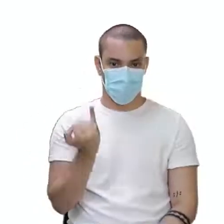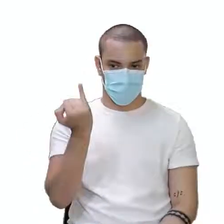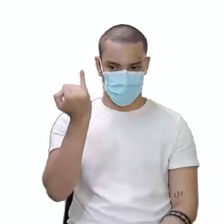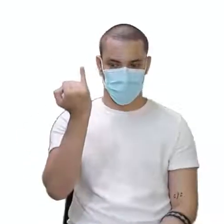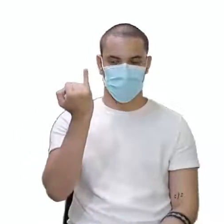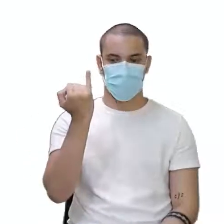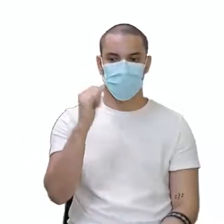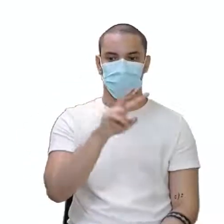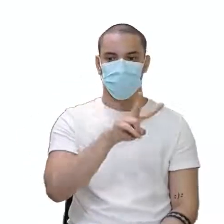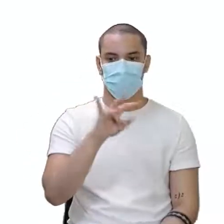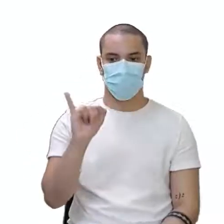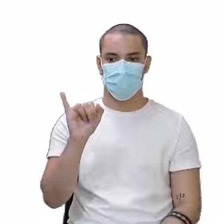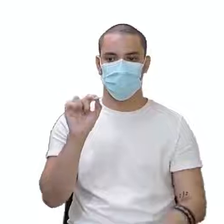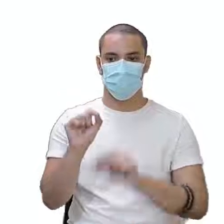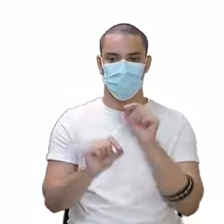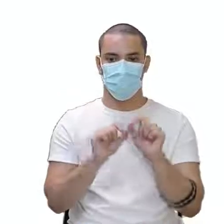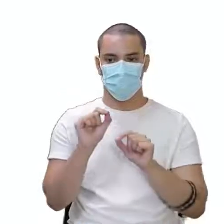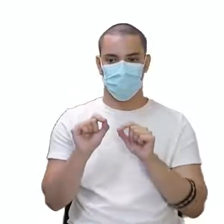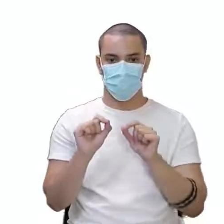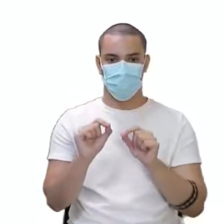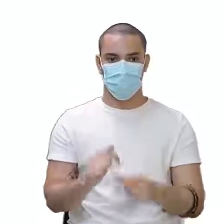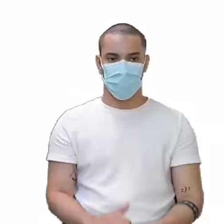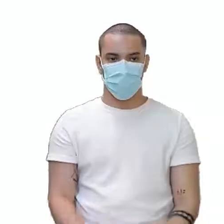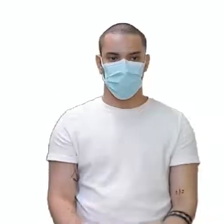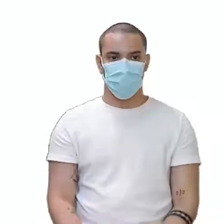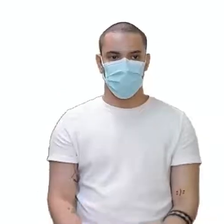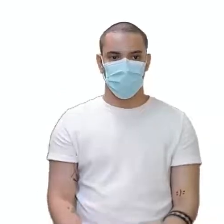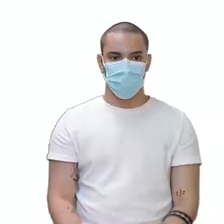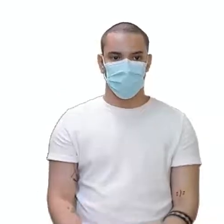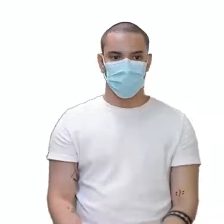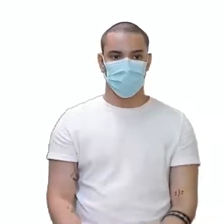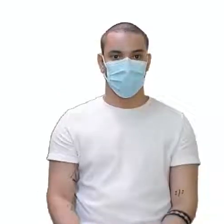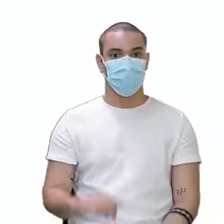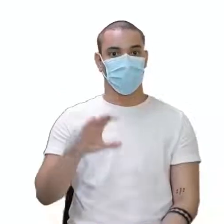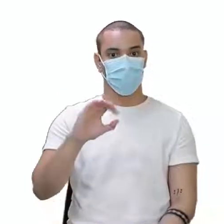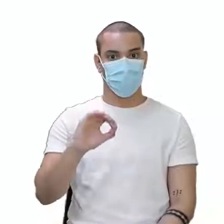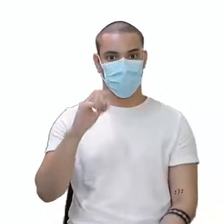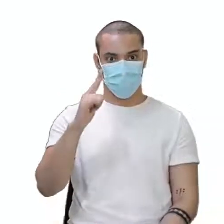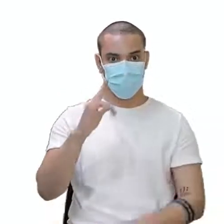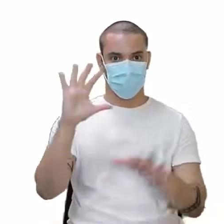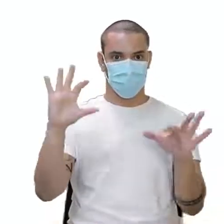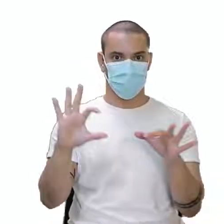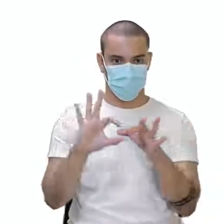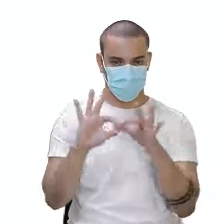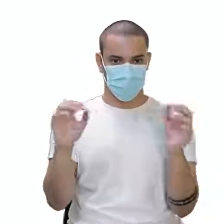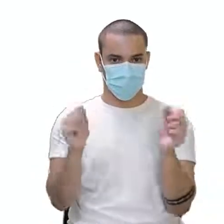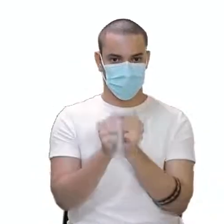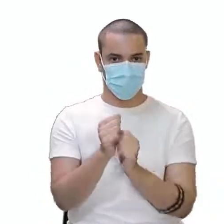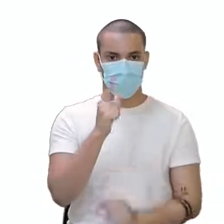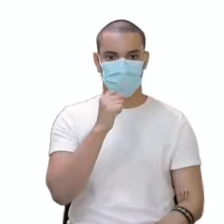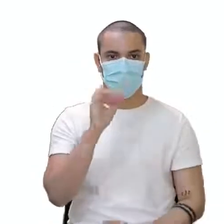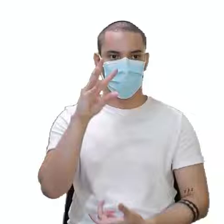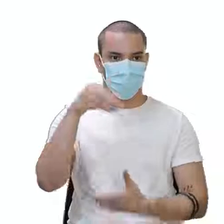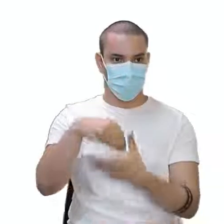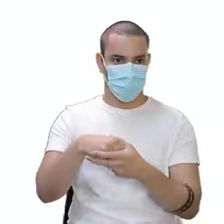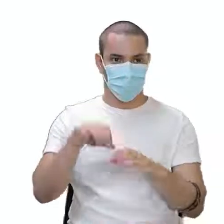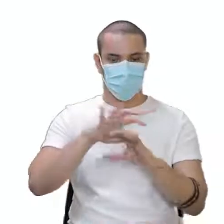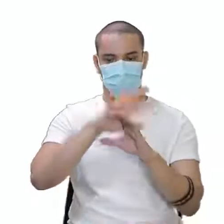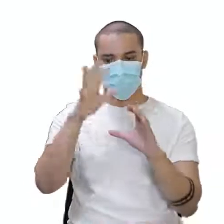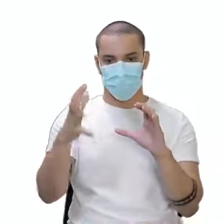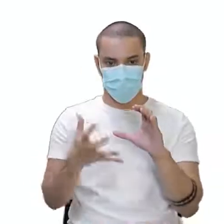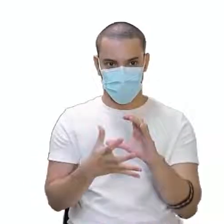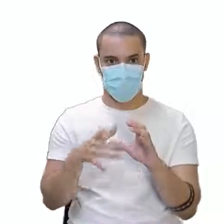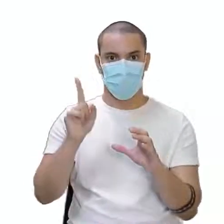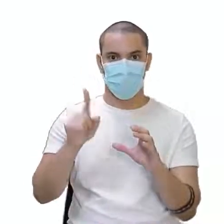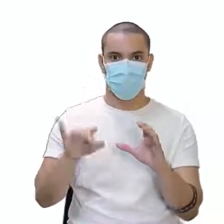oxigênio, vai ser que quando o oxigênio que estava lá conectado com a água, que está ali na atmosfera, na forma de